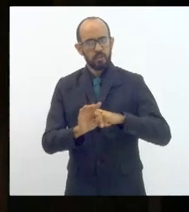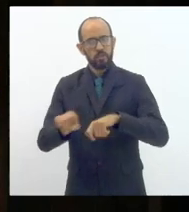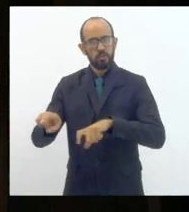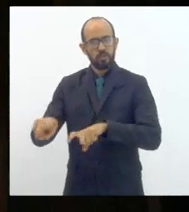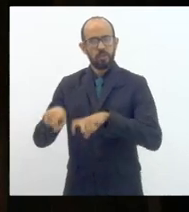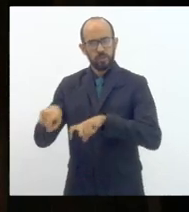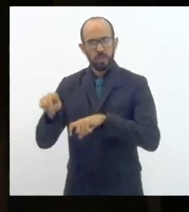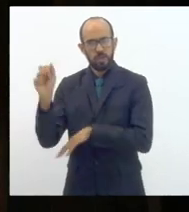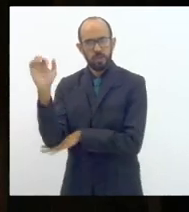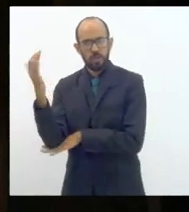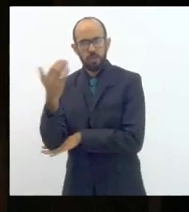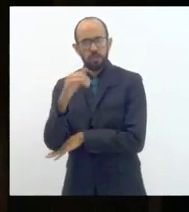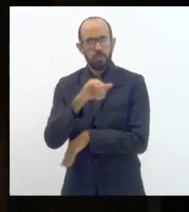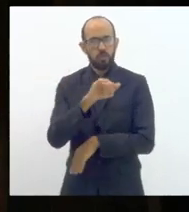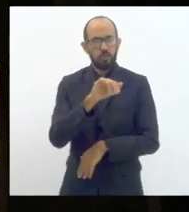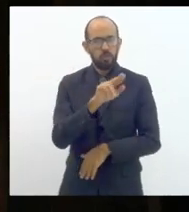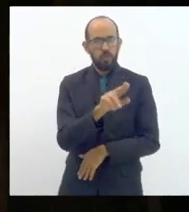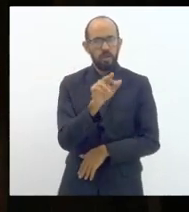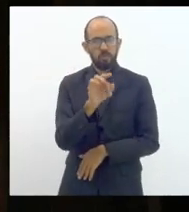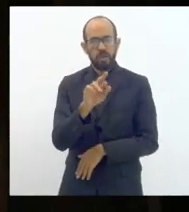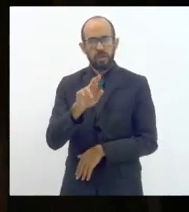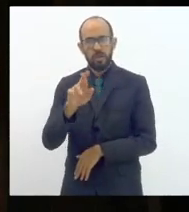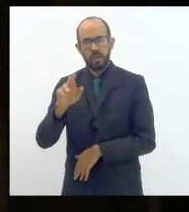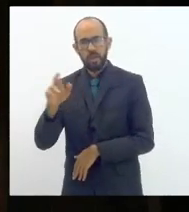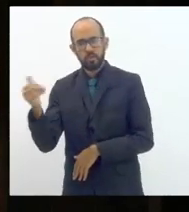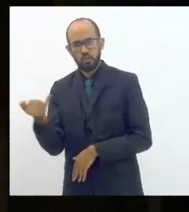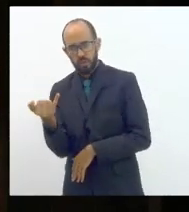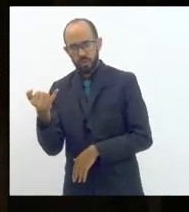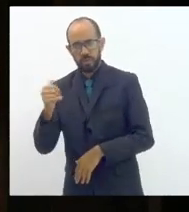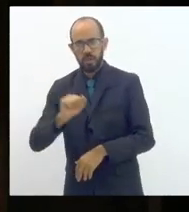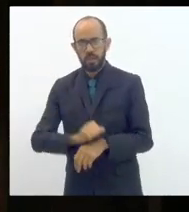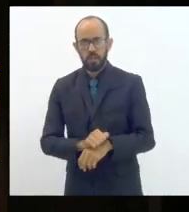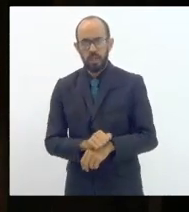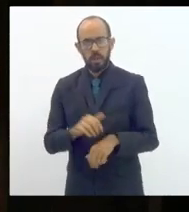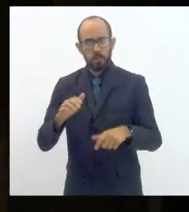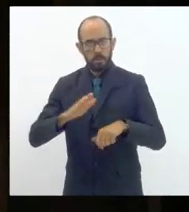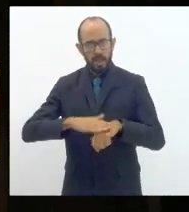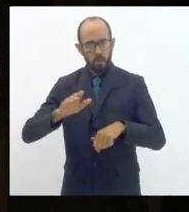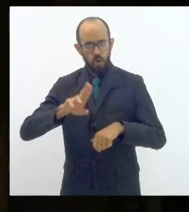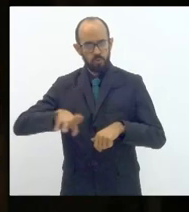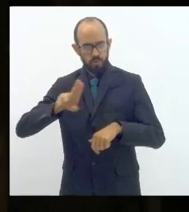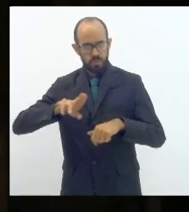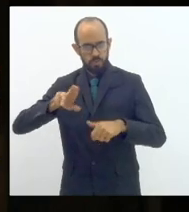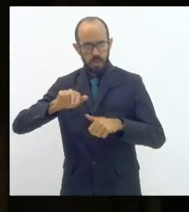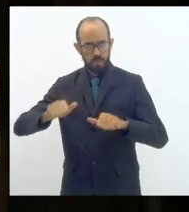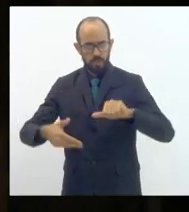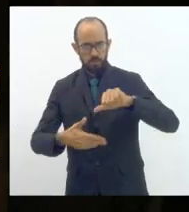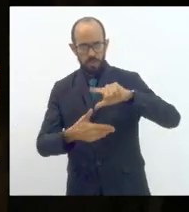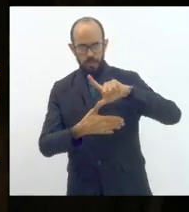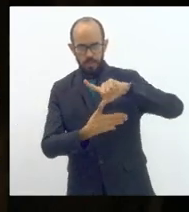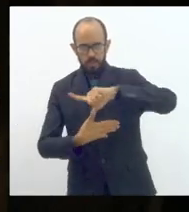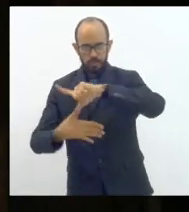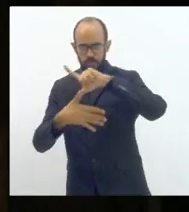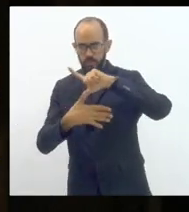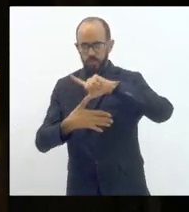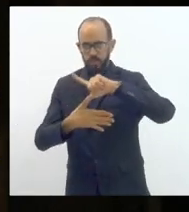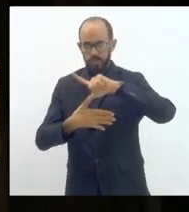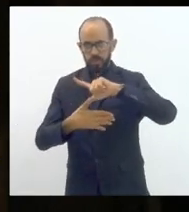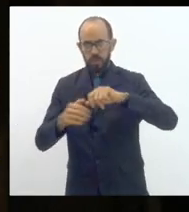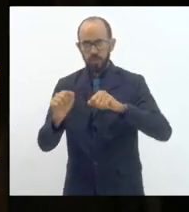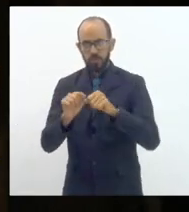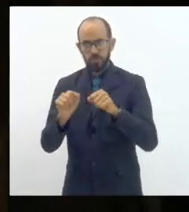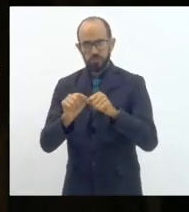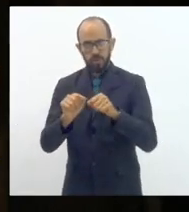pela UFRJ, a maior universidade da América Latina. E lá na instituição eu também faço iniciação científica.